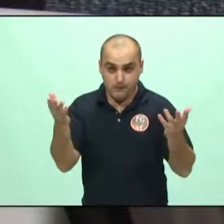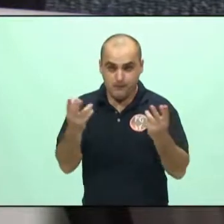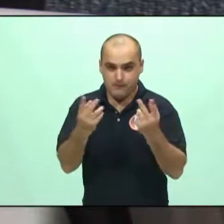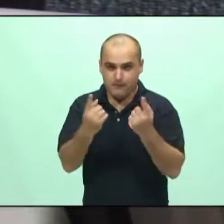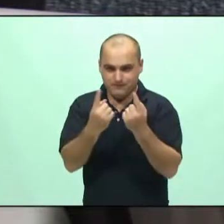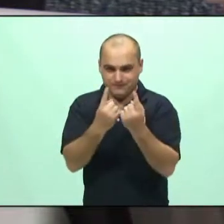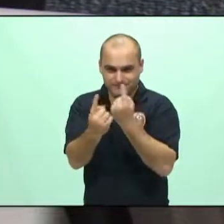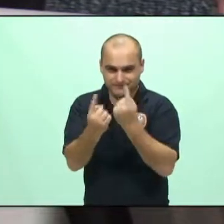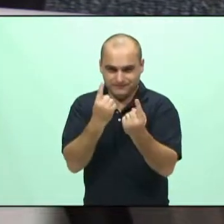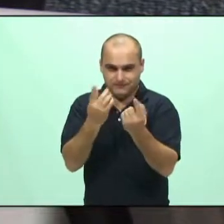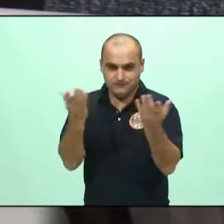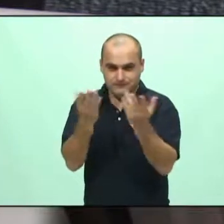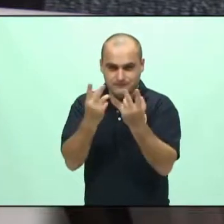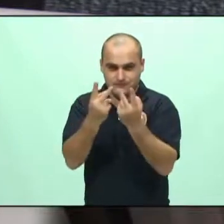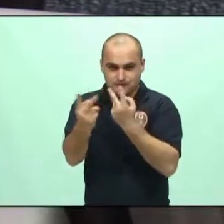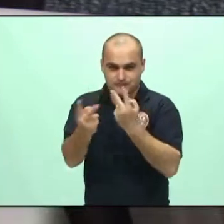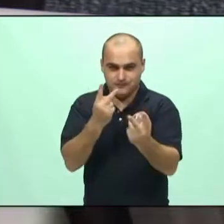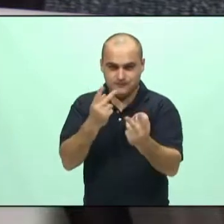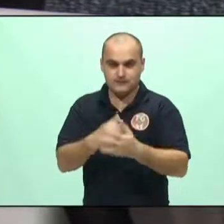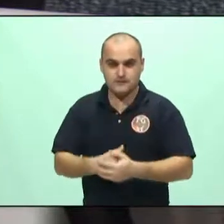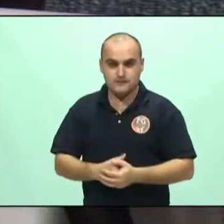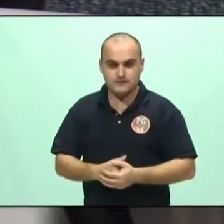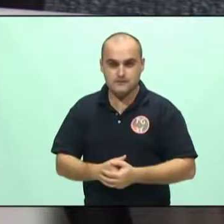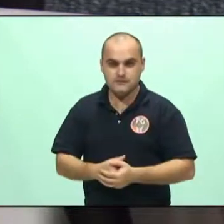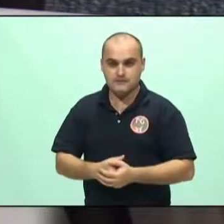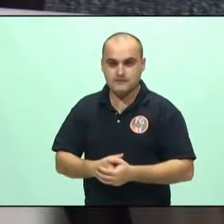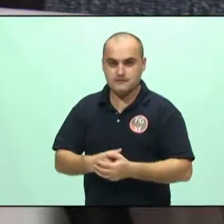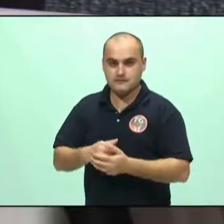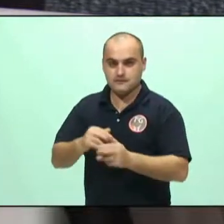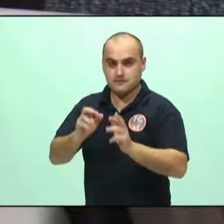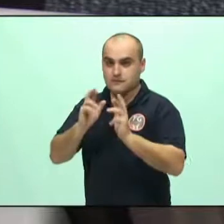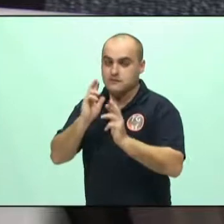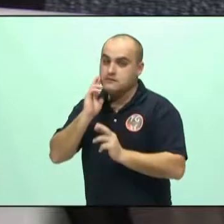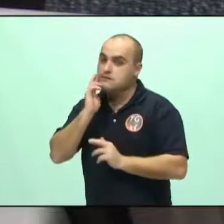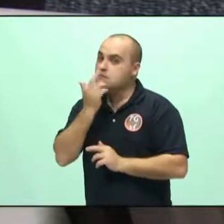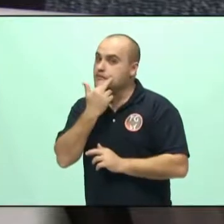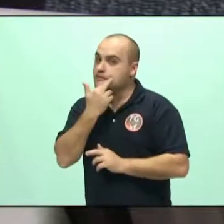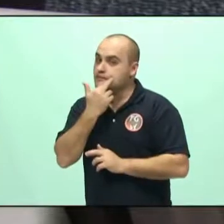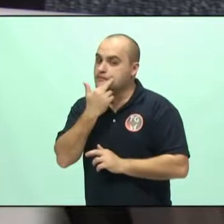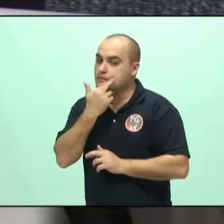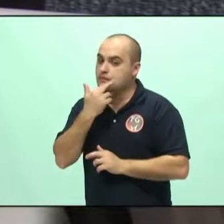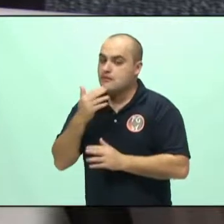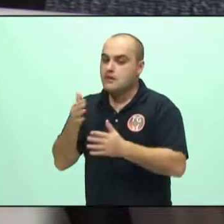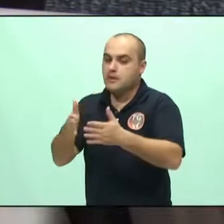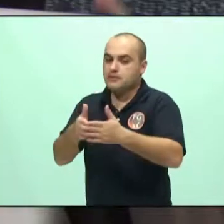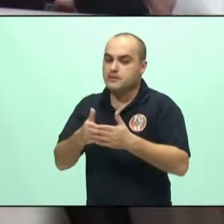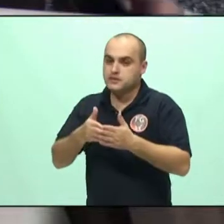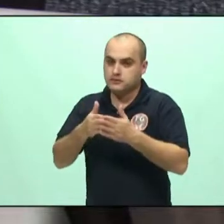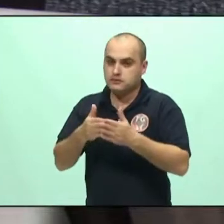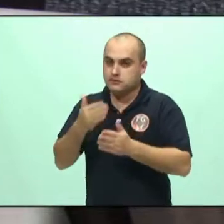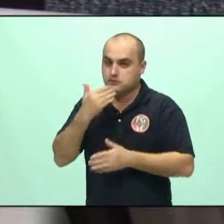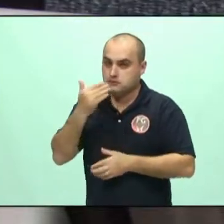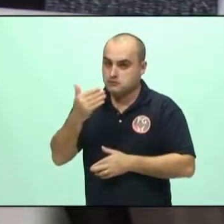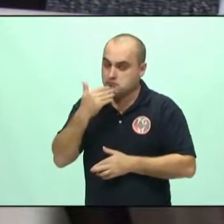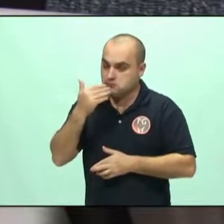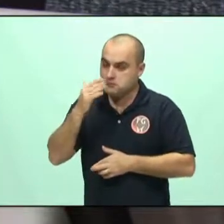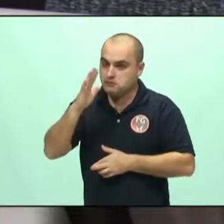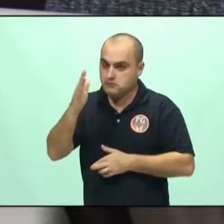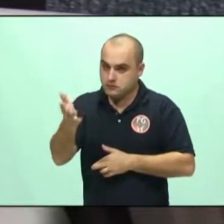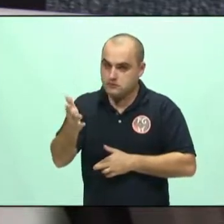o último comércio aquele restaurante Trevo ele nos procurou pediu que nós fizemos até uma indicação essa indicação já foi